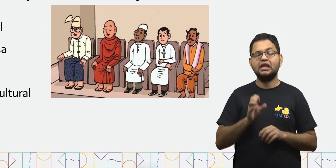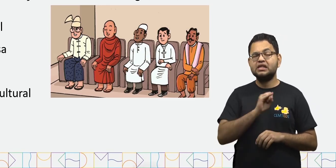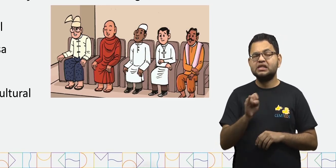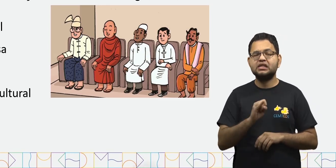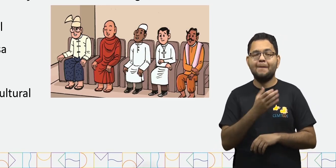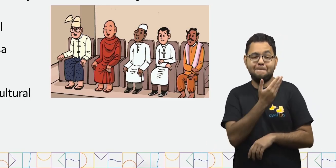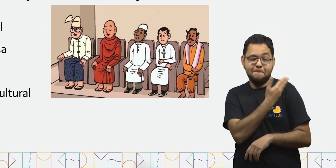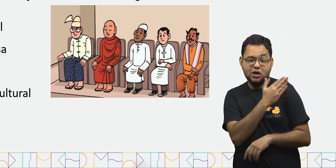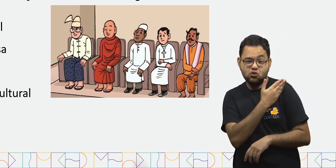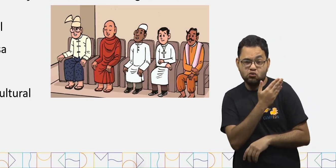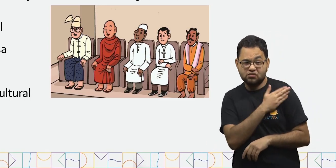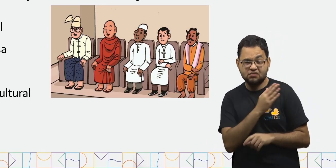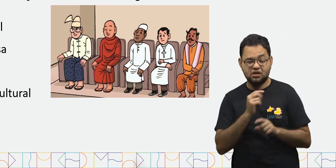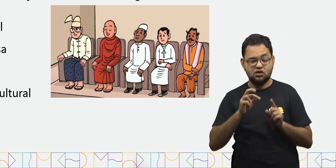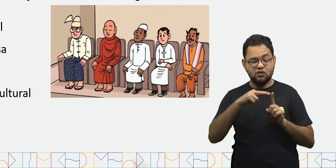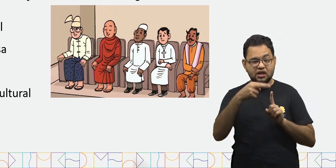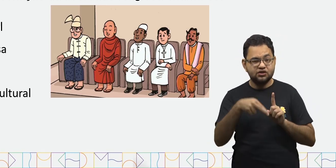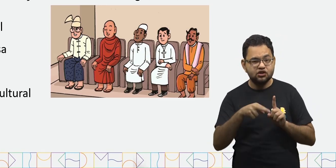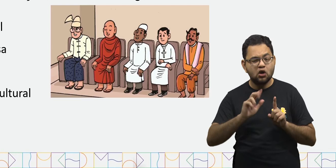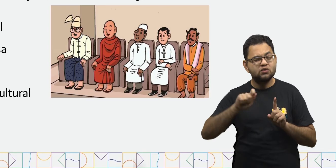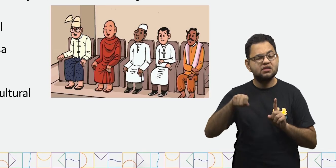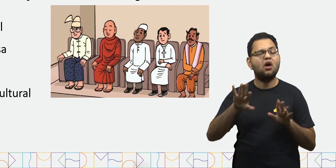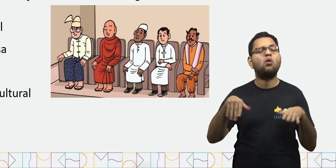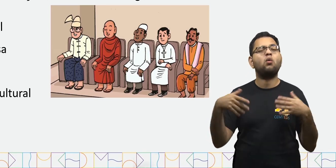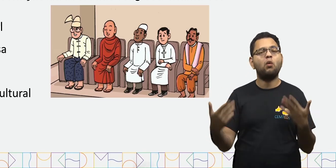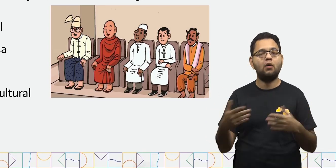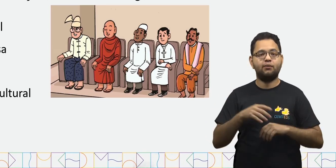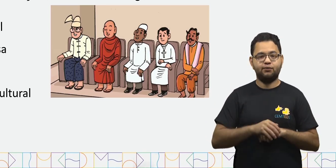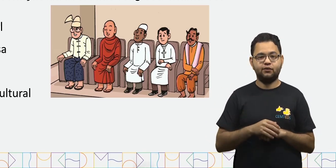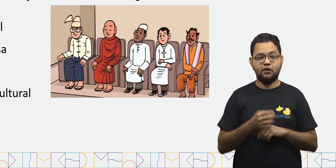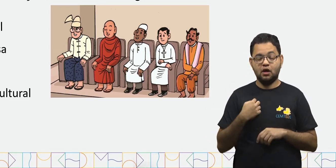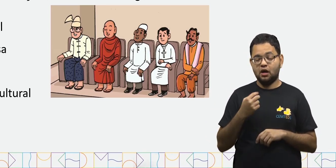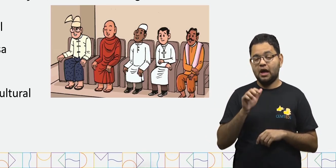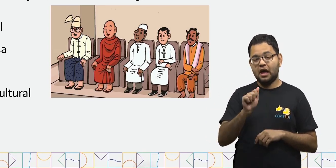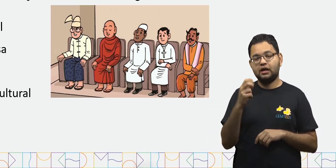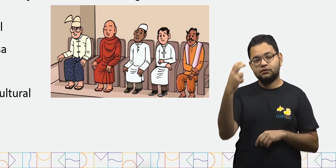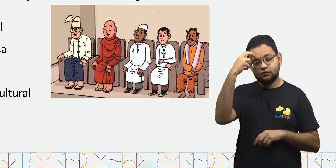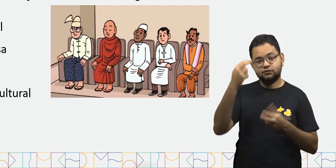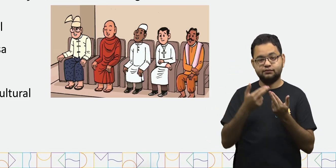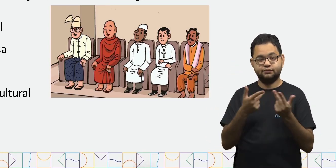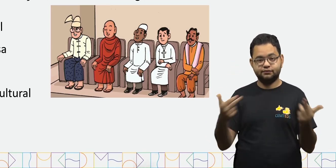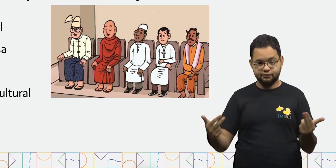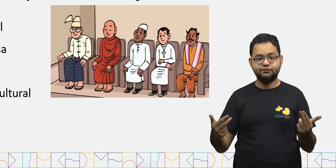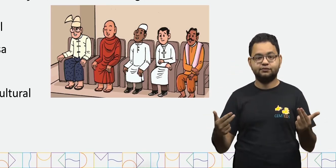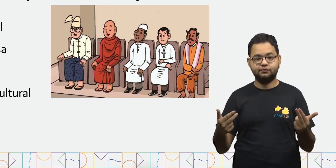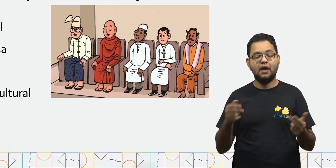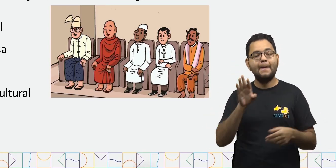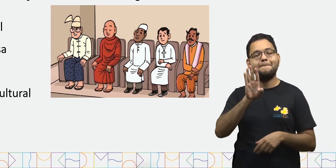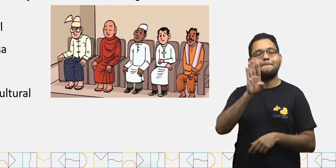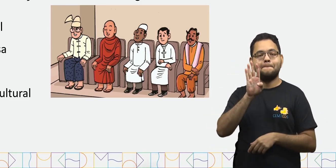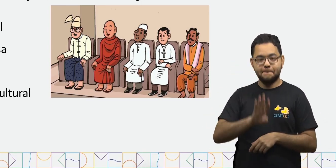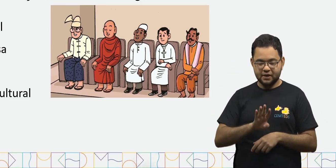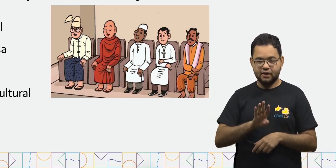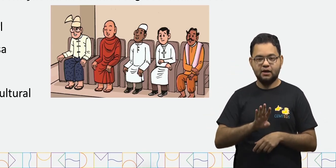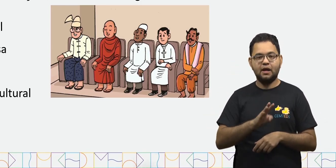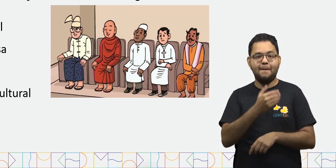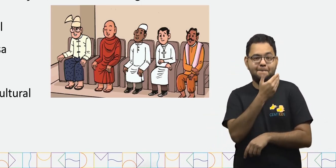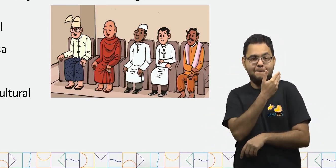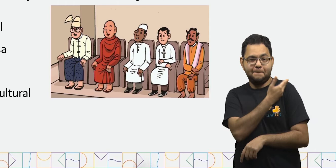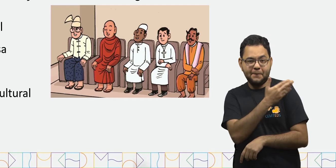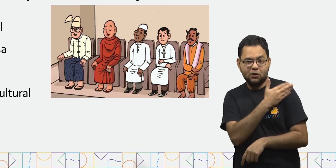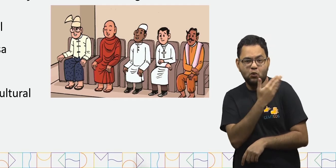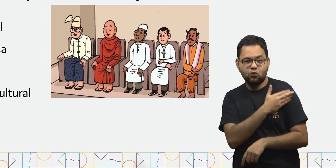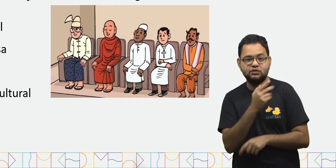religiosa chama-se alternativa A, diversidade cultural. Alternativa B, intolerância